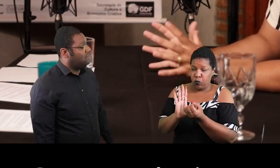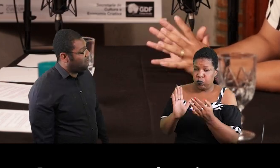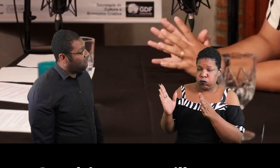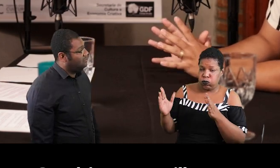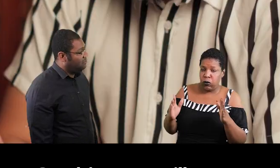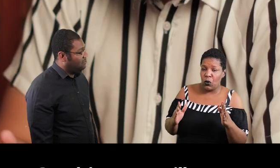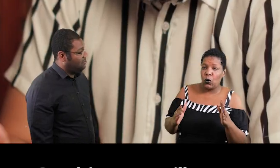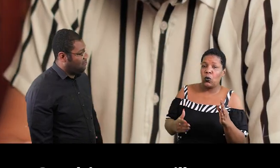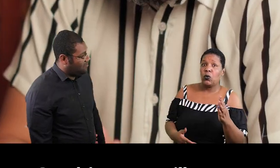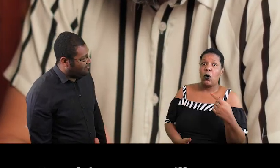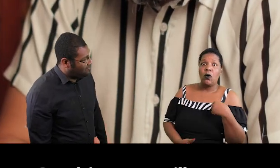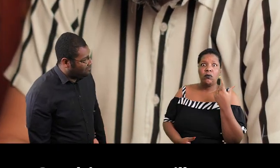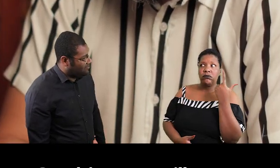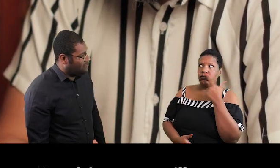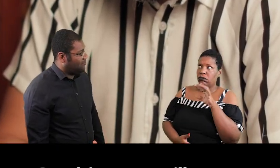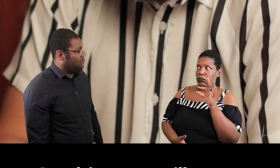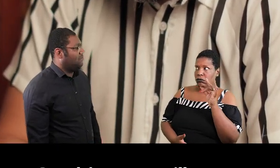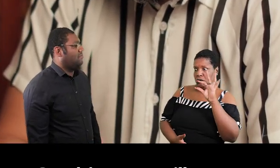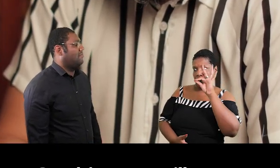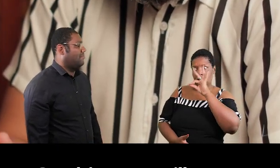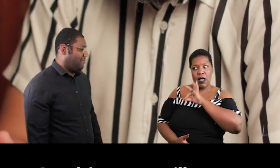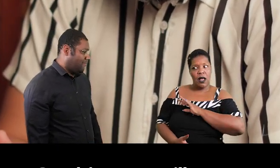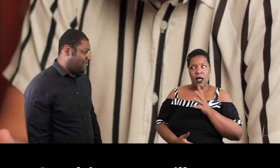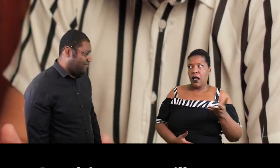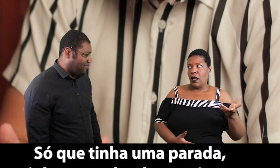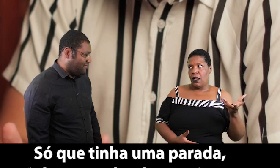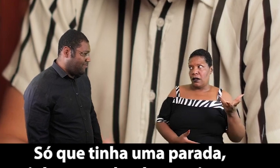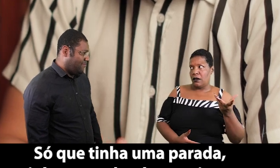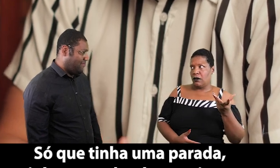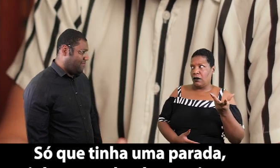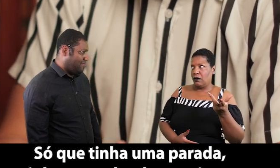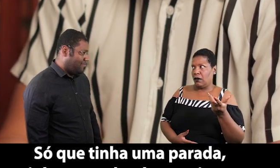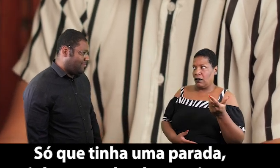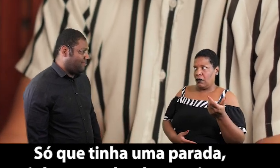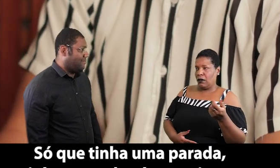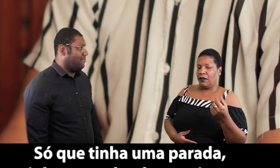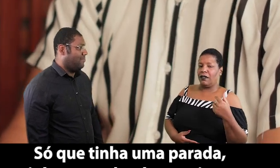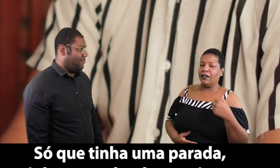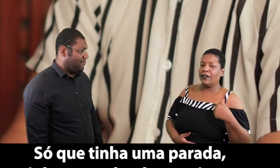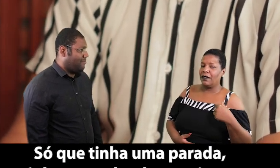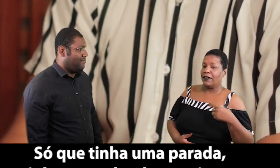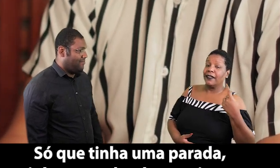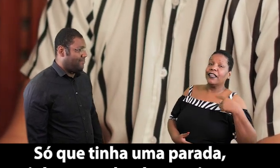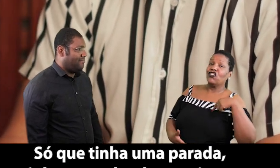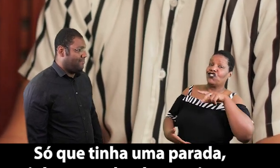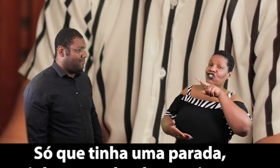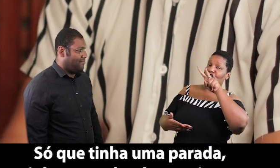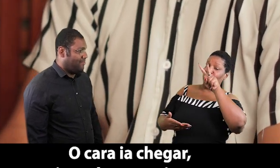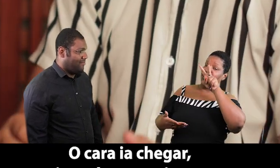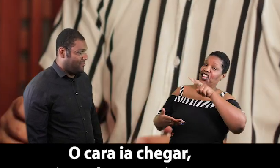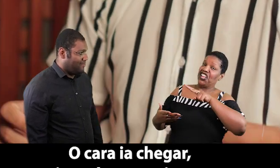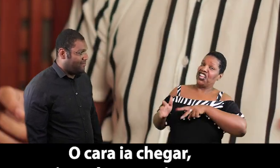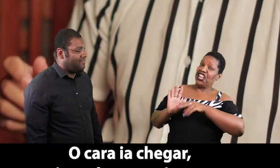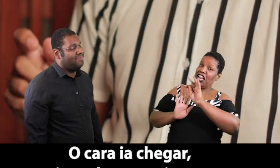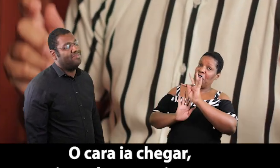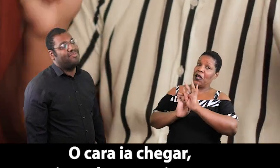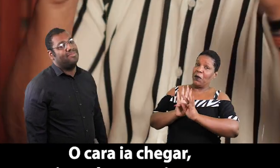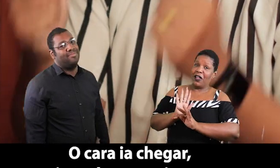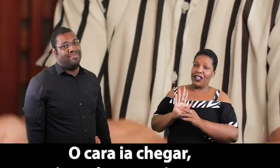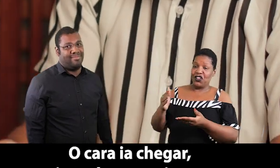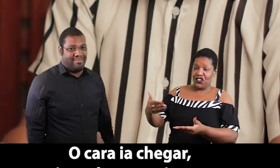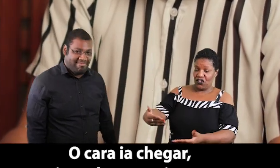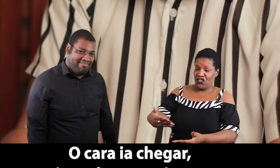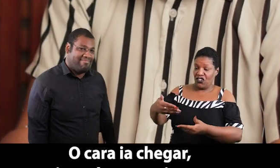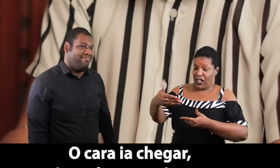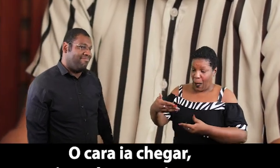artista. O cachê era maravilhoso. Só que tinha uma parada. Tinha que saber ler partitura. Porque o cara ia chegar, ia